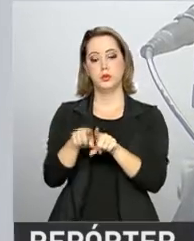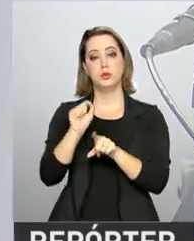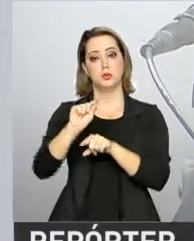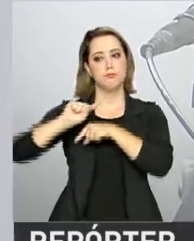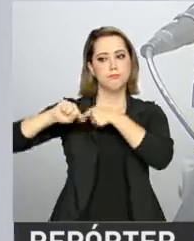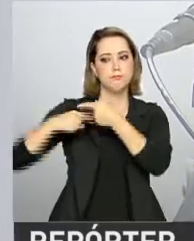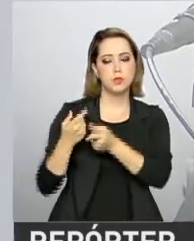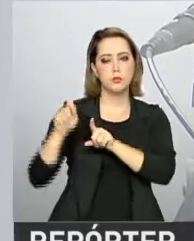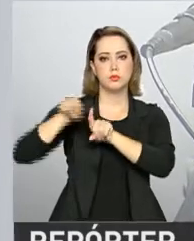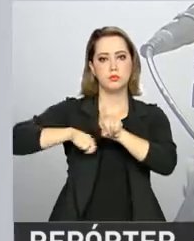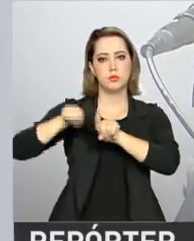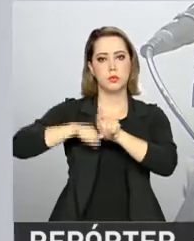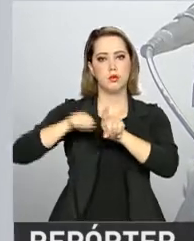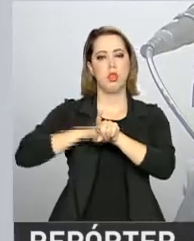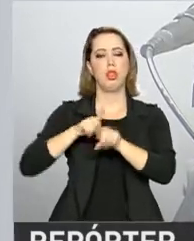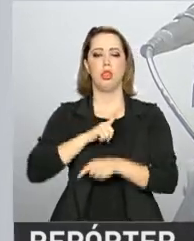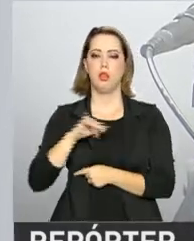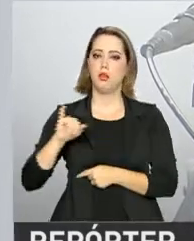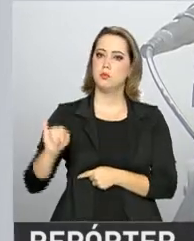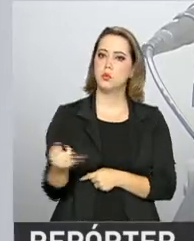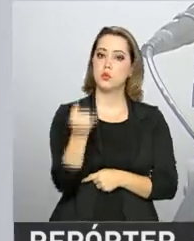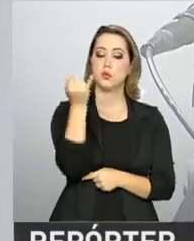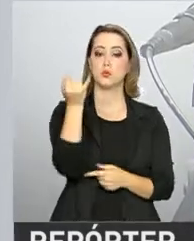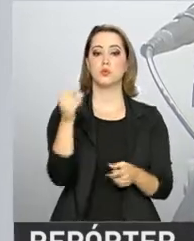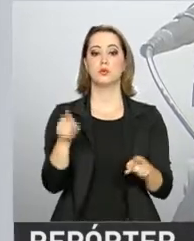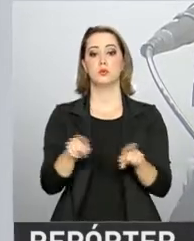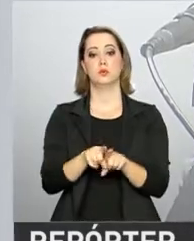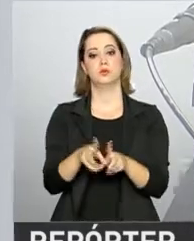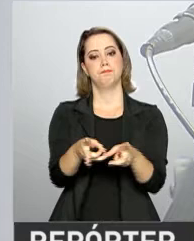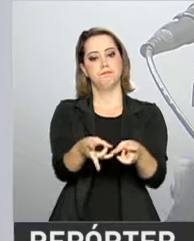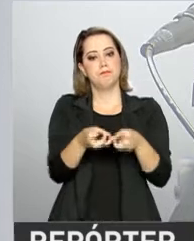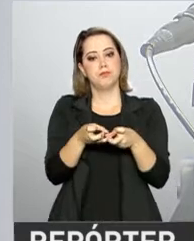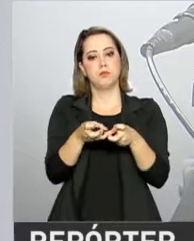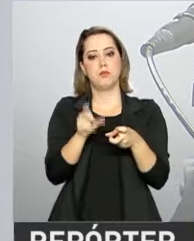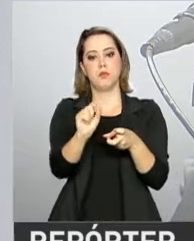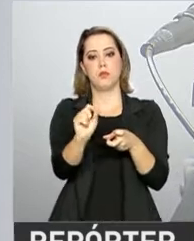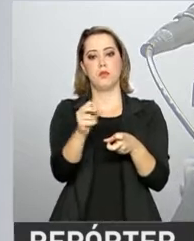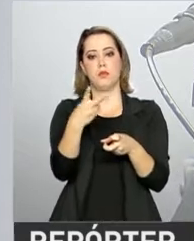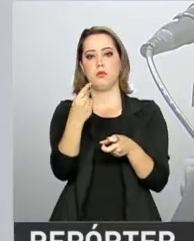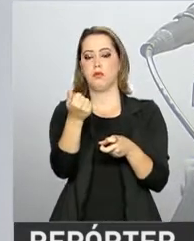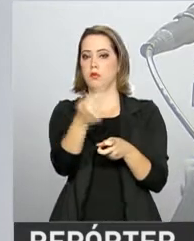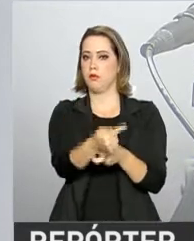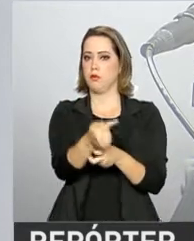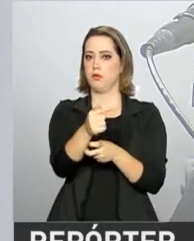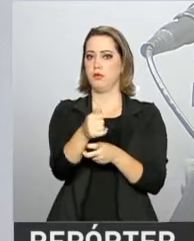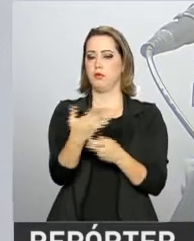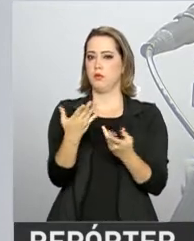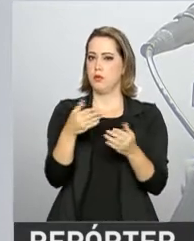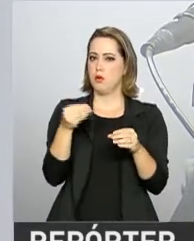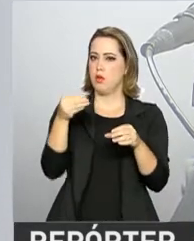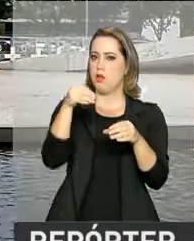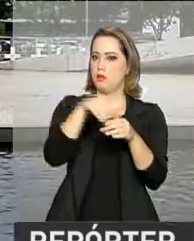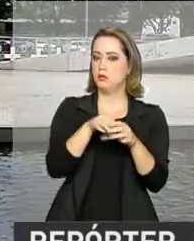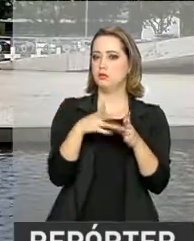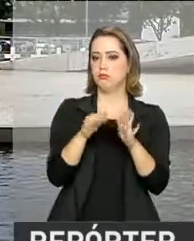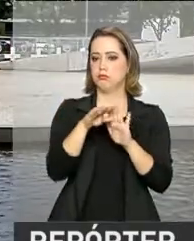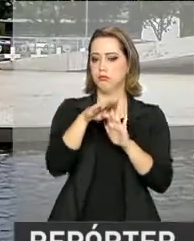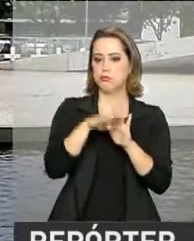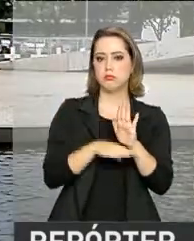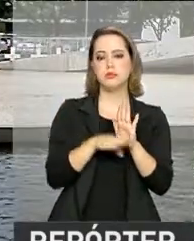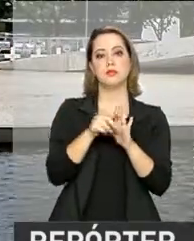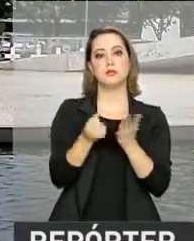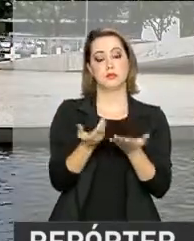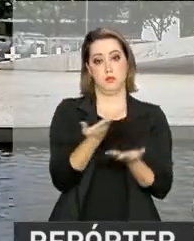temos o procampo de juros é tentativa encerrar 2007 de 3 dentro desse intervalo para